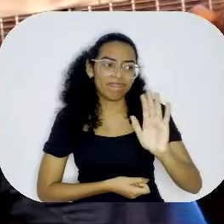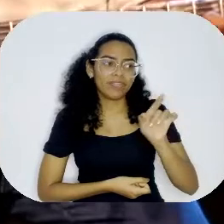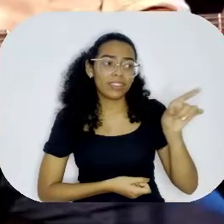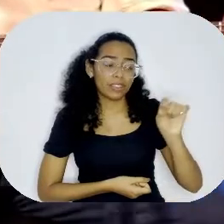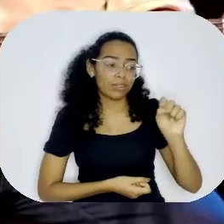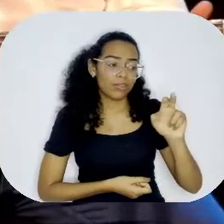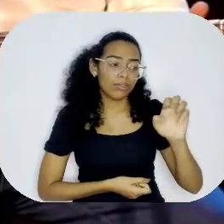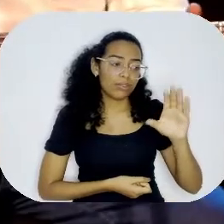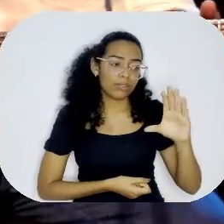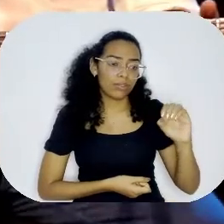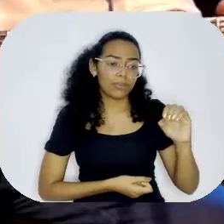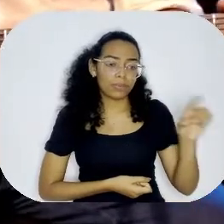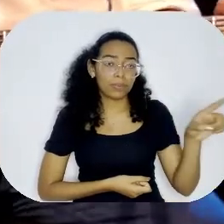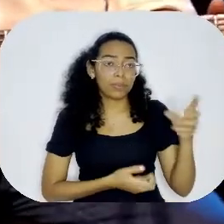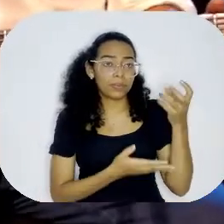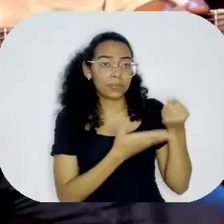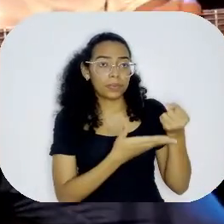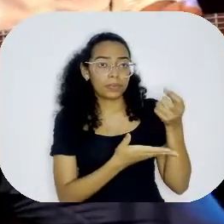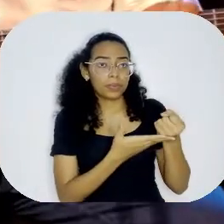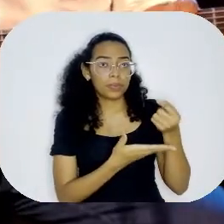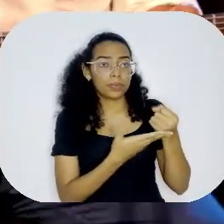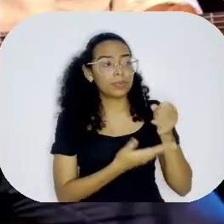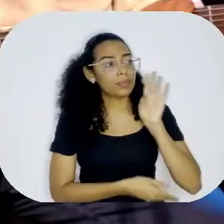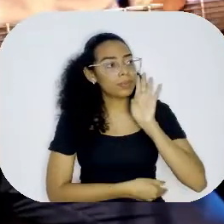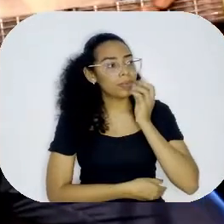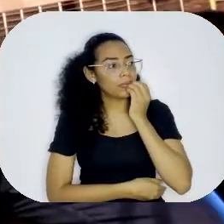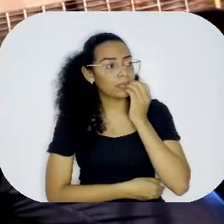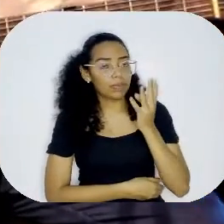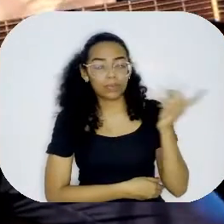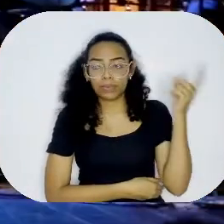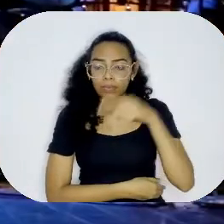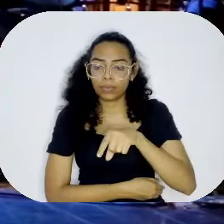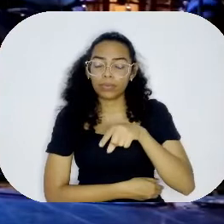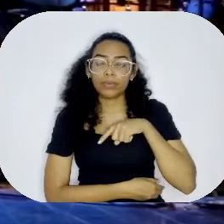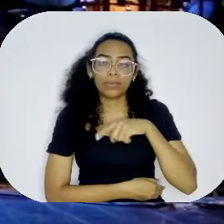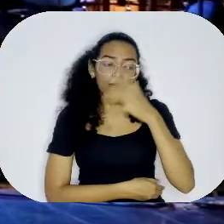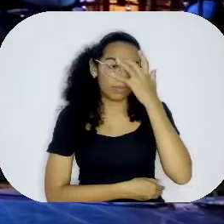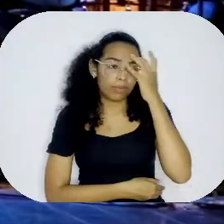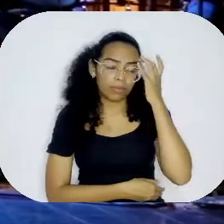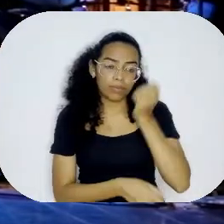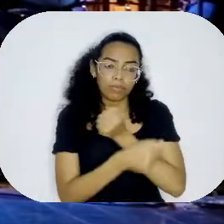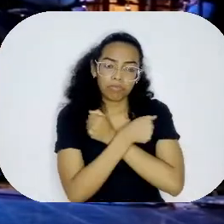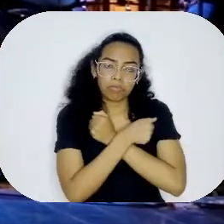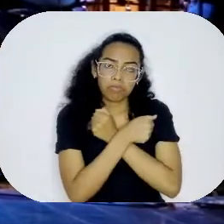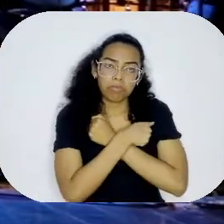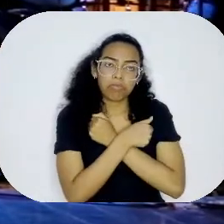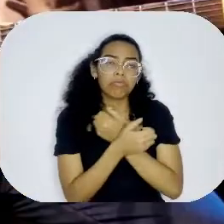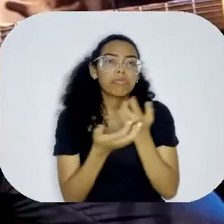Então vamos fazer aqui, ele vai fazer em sueco. Grava aí, porque isso aí para a Suécia vai ficar legal, né? Esse povo, gente, me